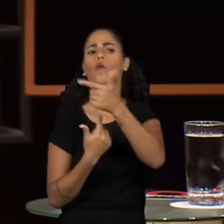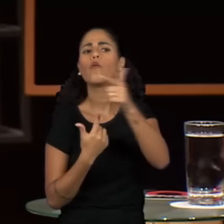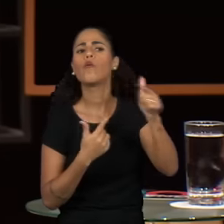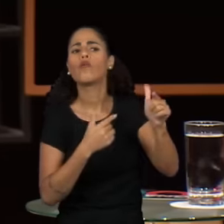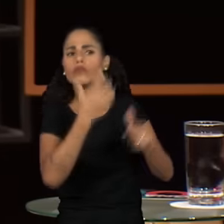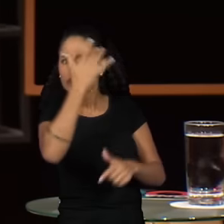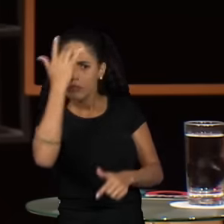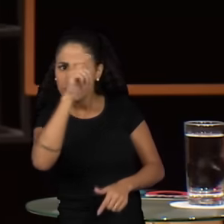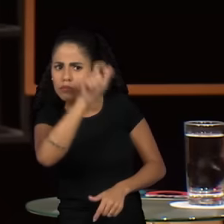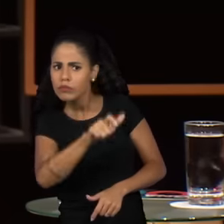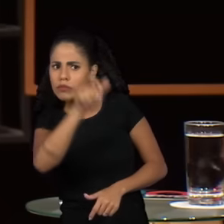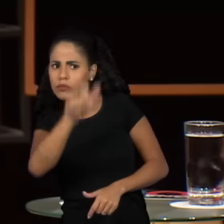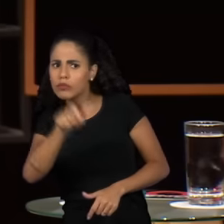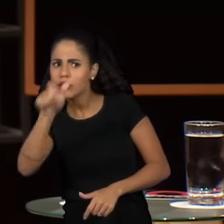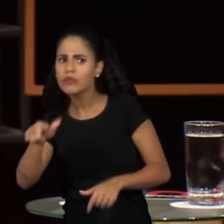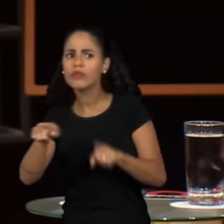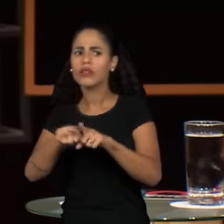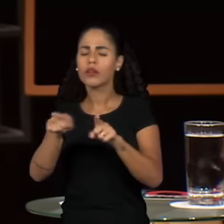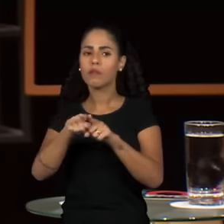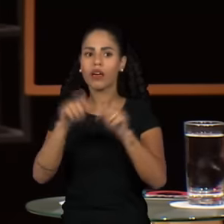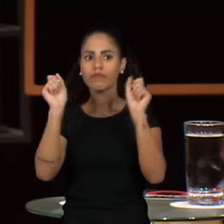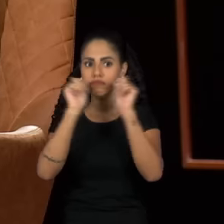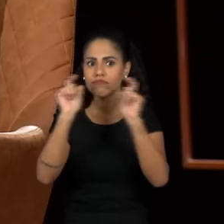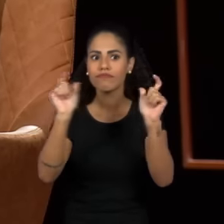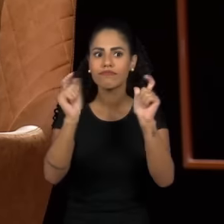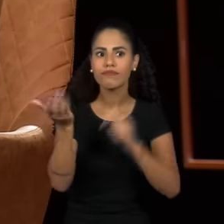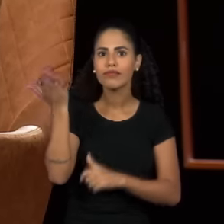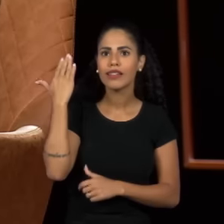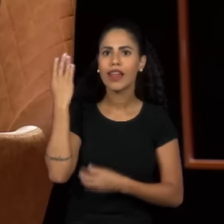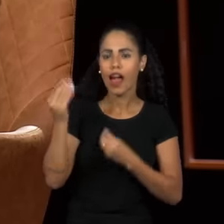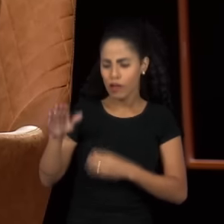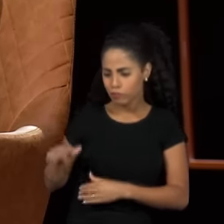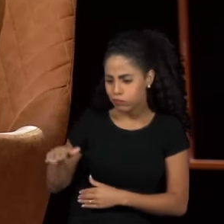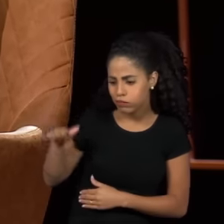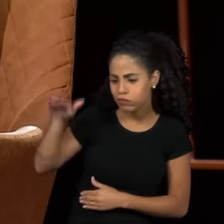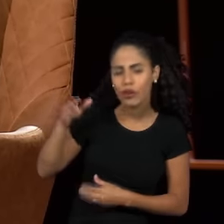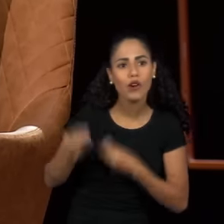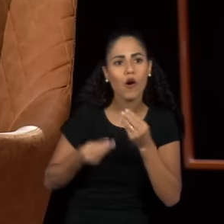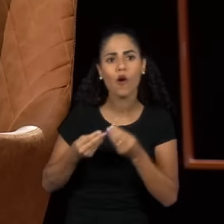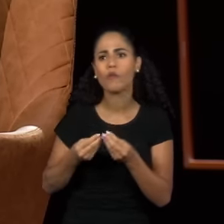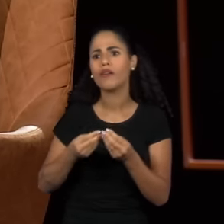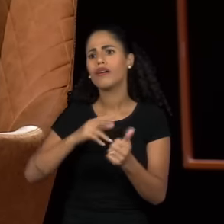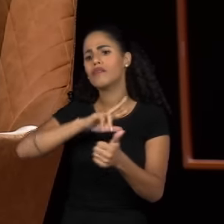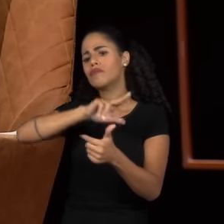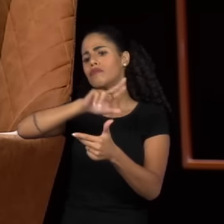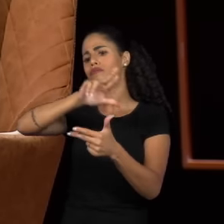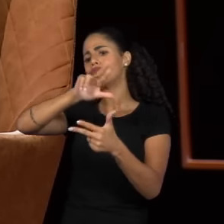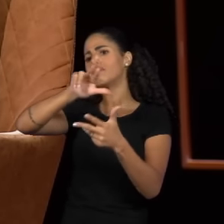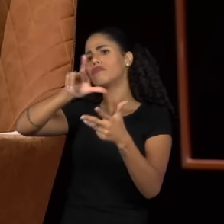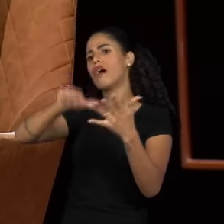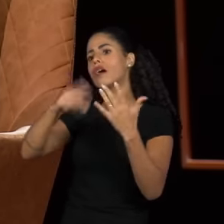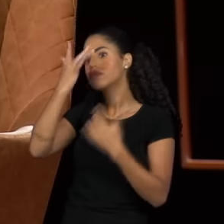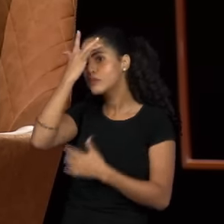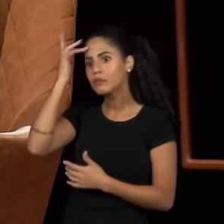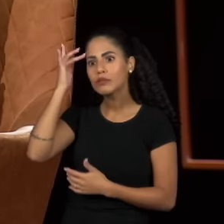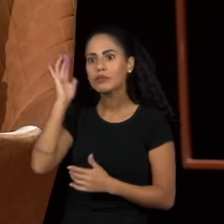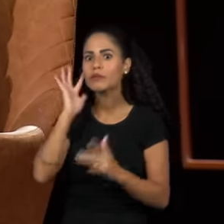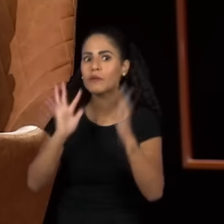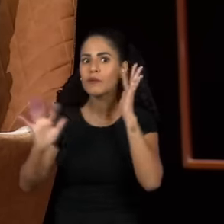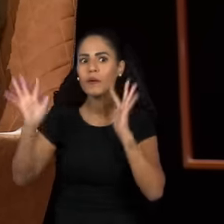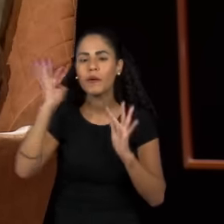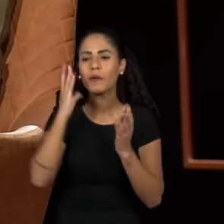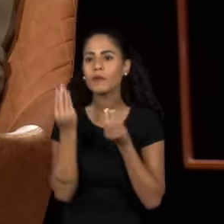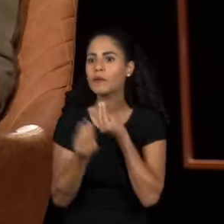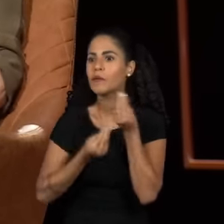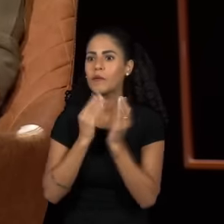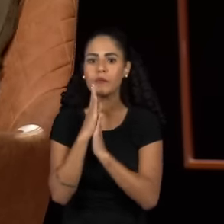atores ou atrizes despertavam tua atenção na infância? Vários. Com o Jerry Lewis foi uma coisa... Porque como fez